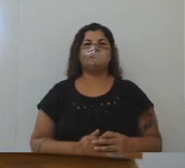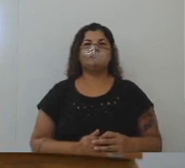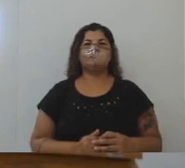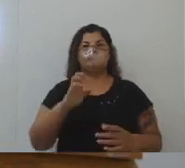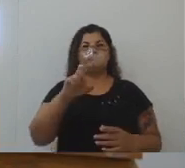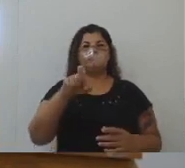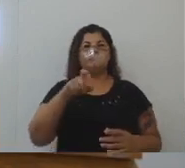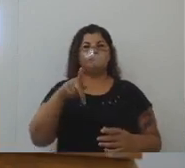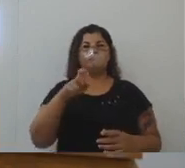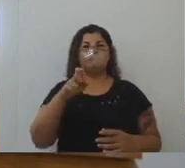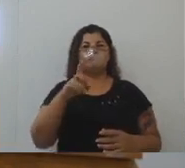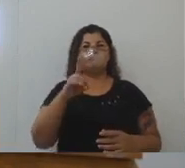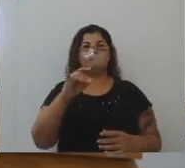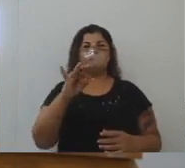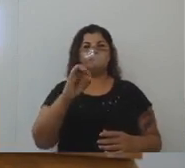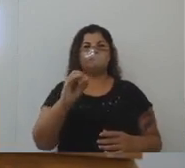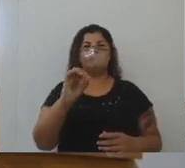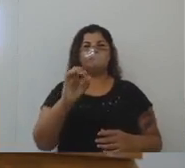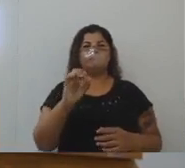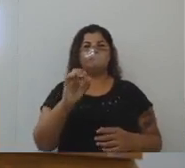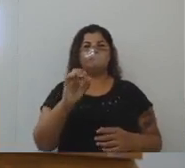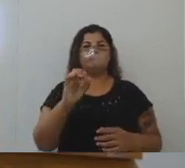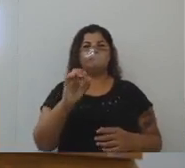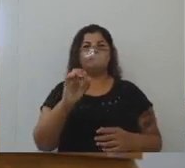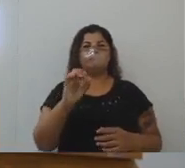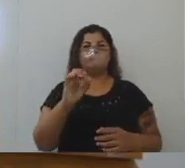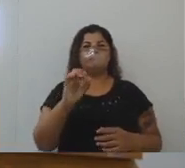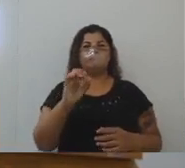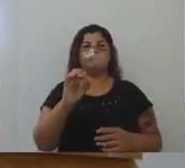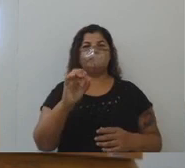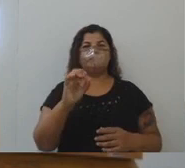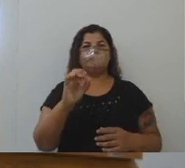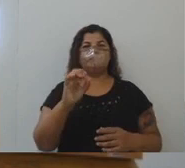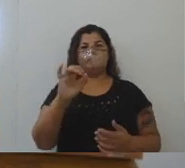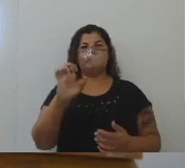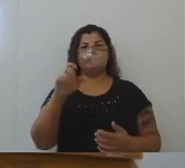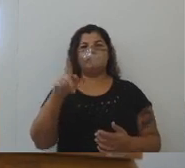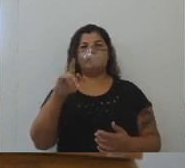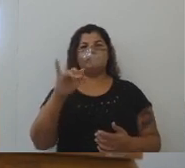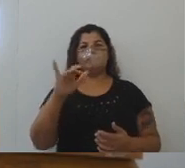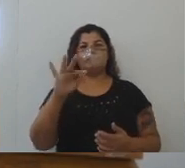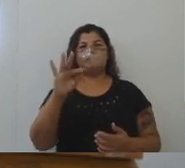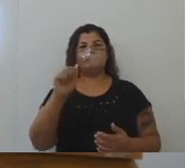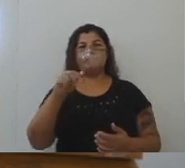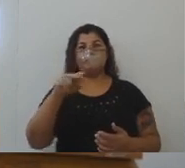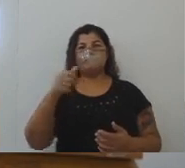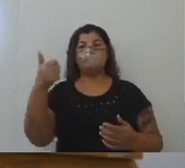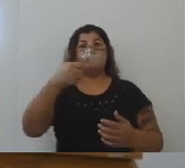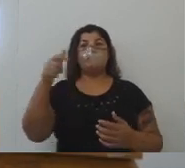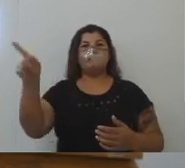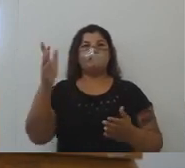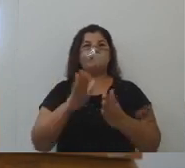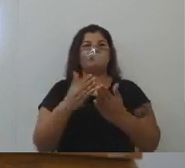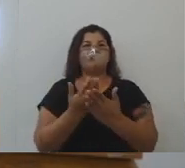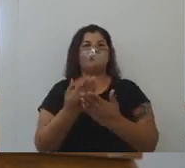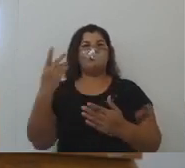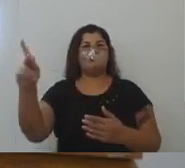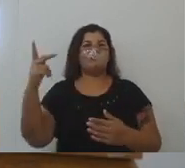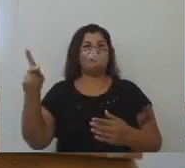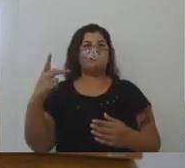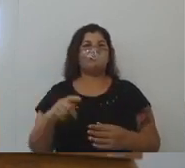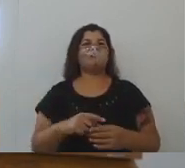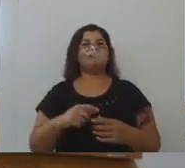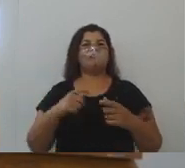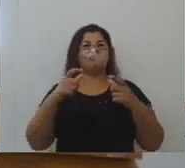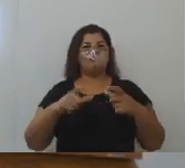Expedito do Erém Frei Epifânio, olha só. Tem uma coisa para dizer, o Erém Frei Epifânio foi a minha primeira escola, certo? Lá em